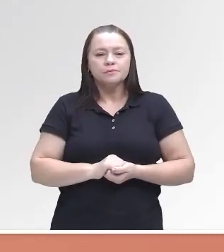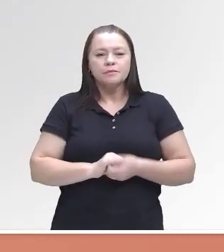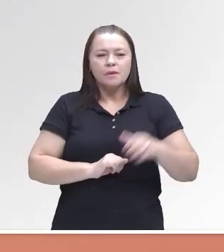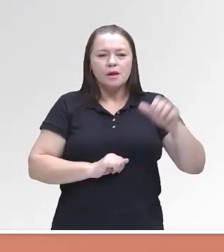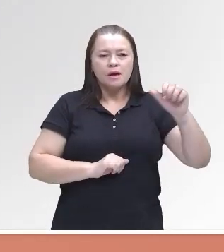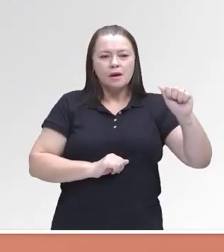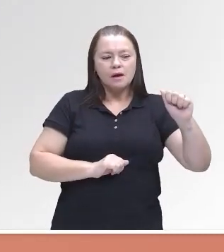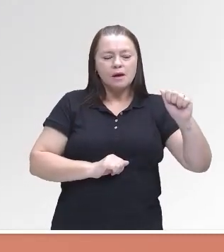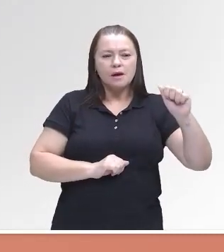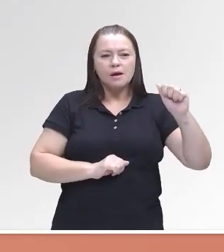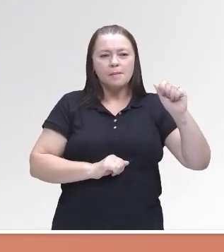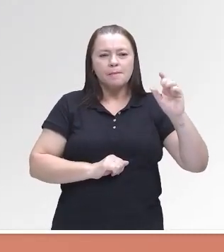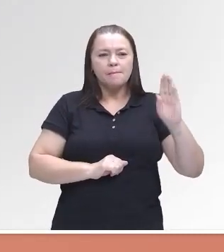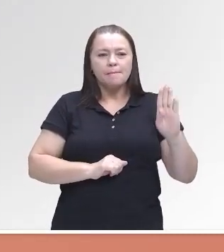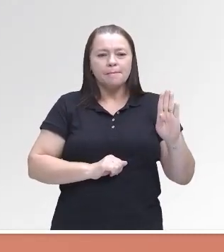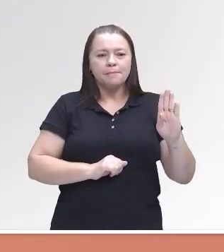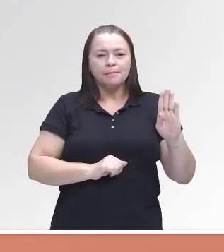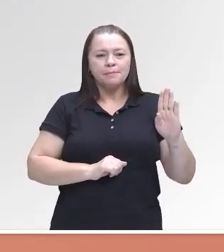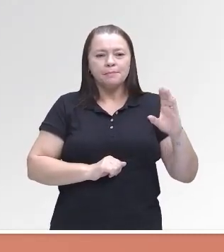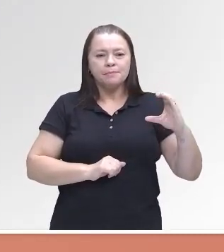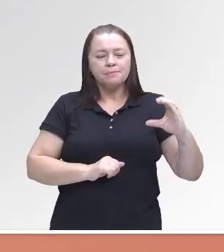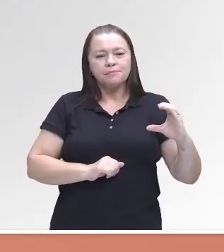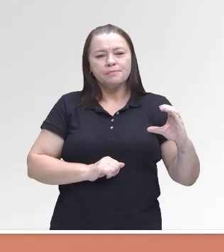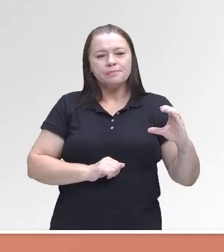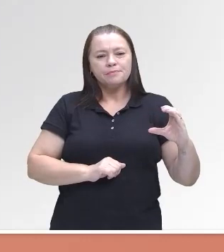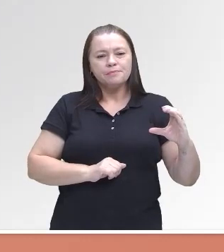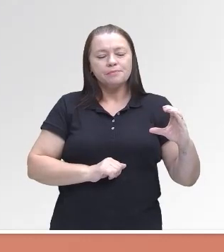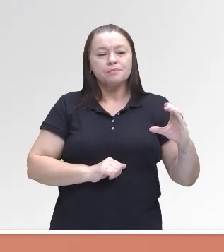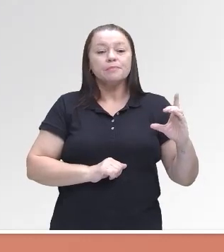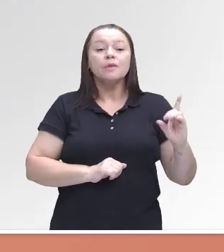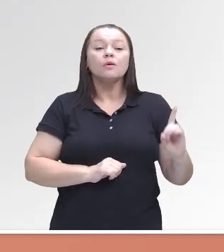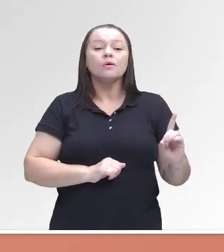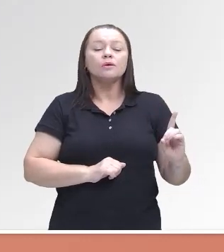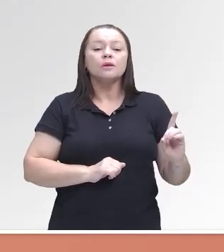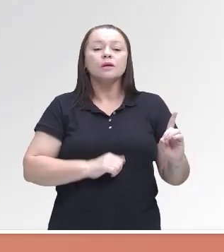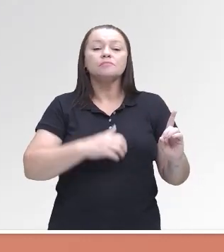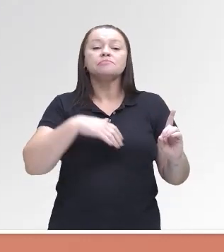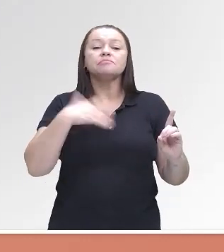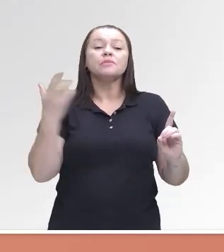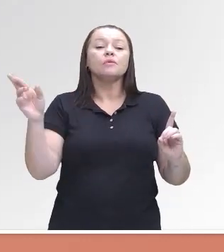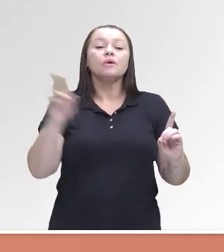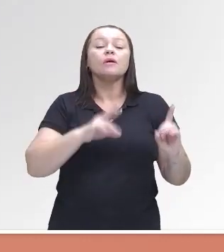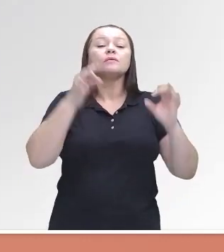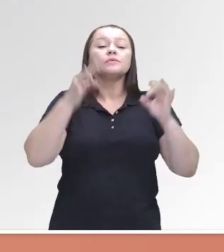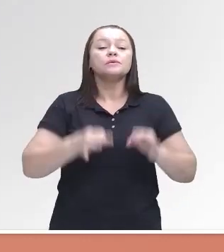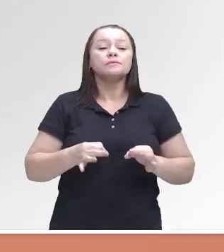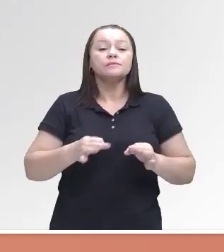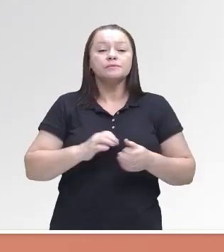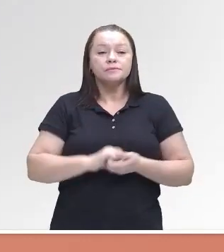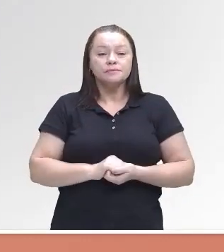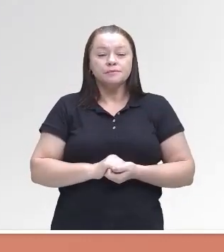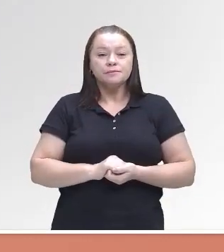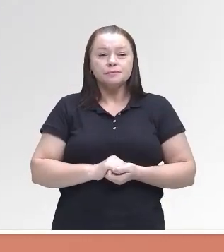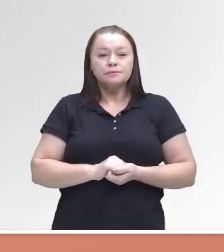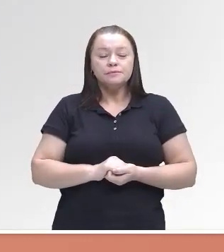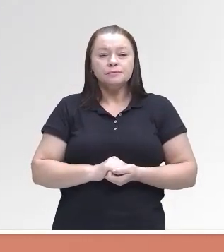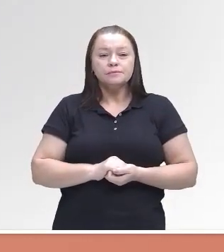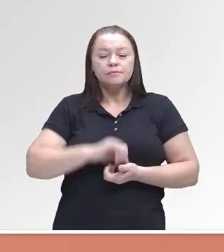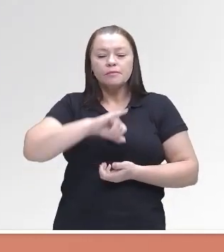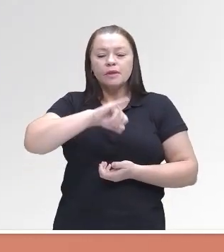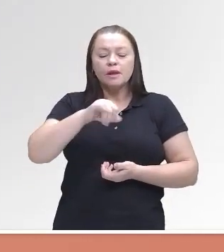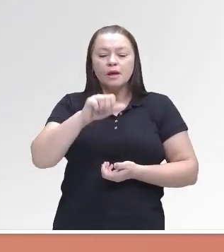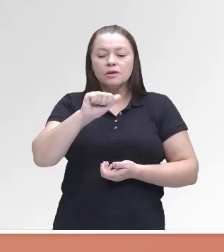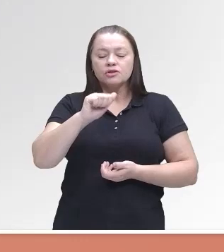dissílaba, monossílabas, polissílabas ou trissílabas. Jacaré.